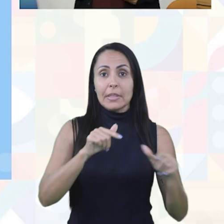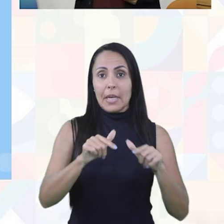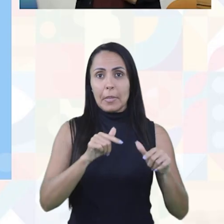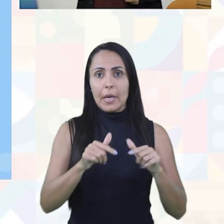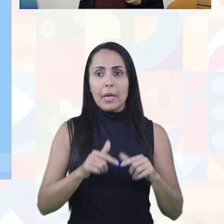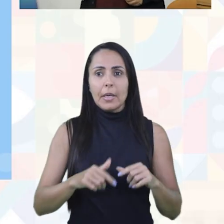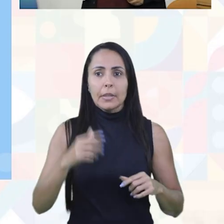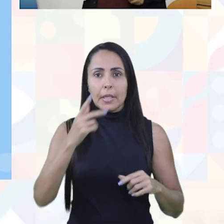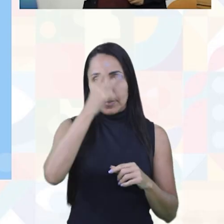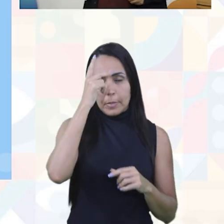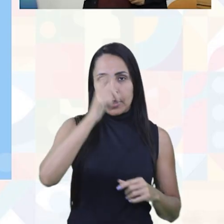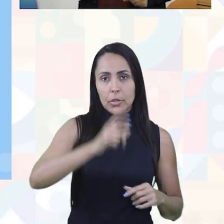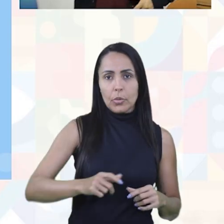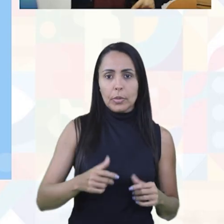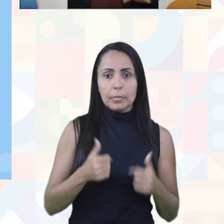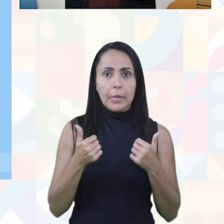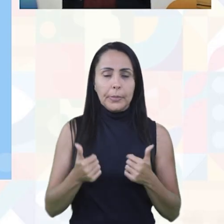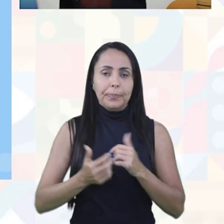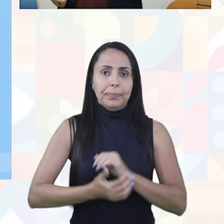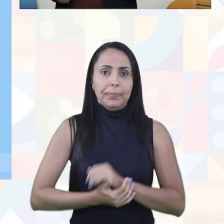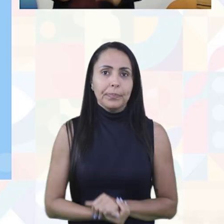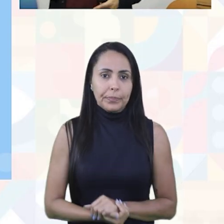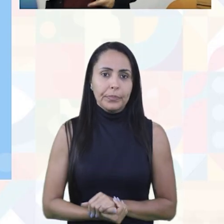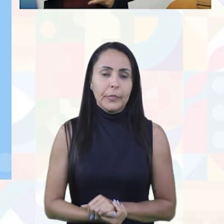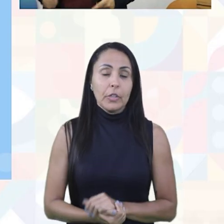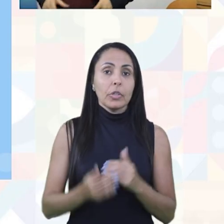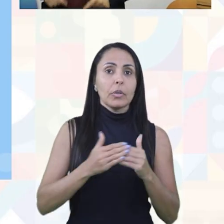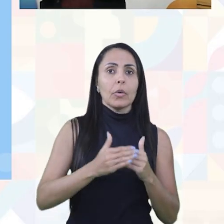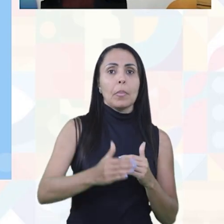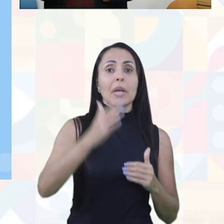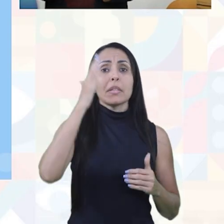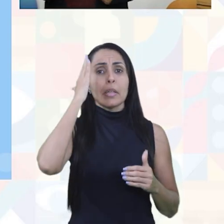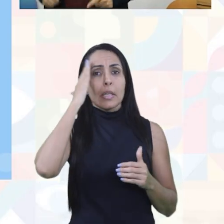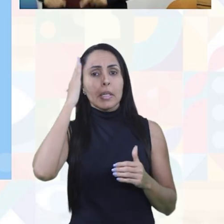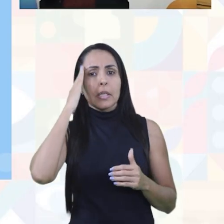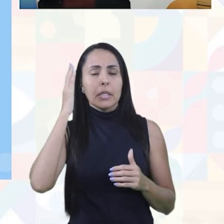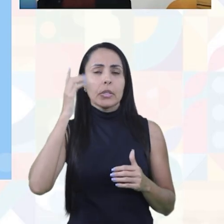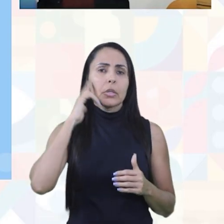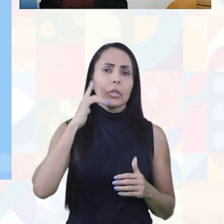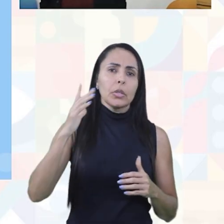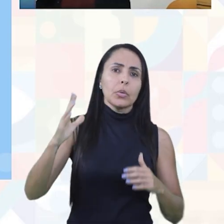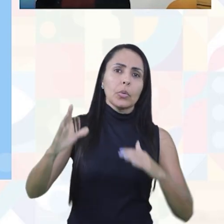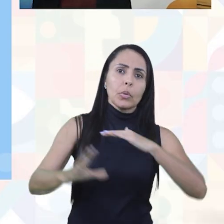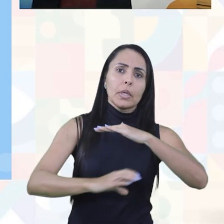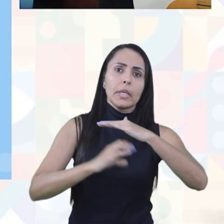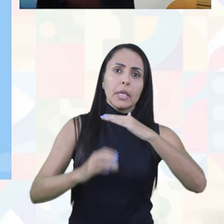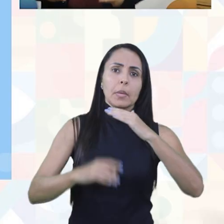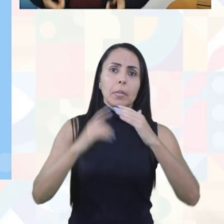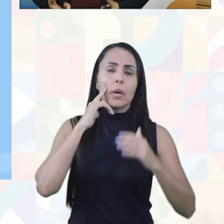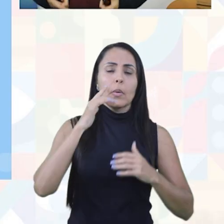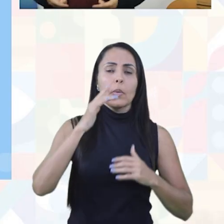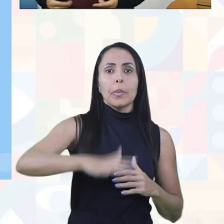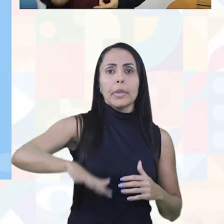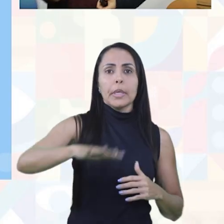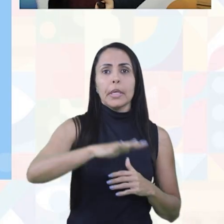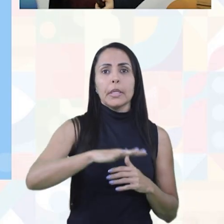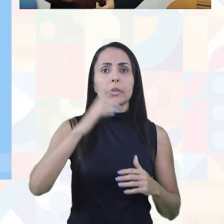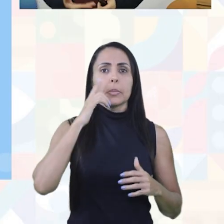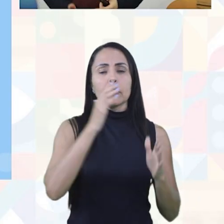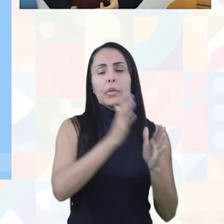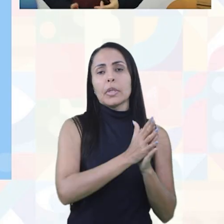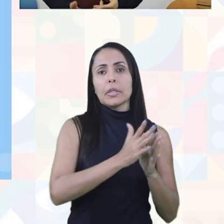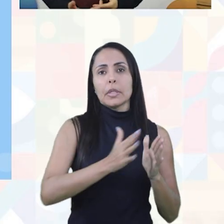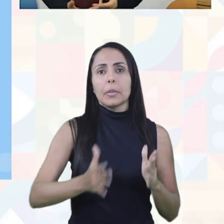pessoa, tudo se combinou bem. Então a gente começa a entender aí que o clima, o ambiente em que a pessoa está inserida